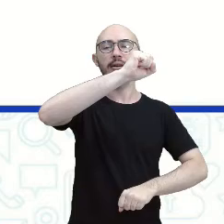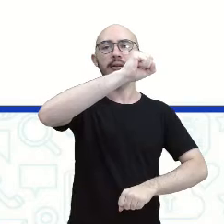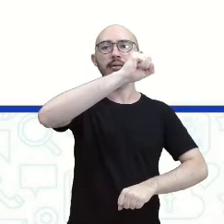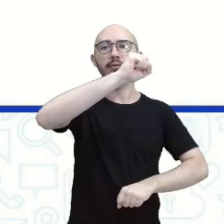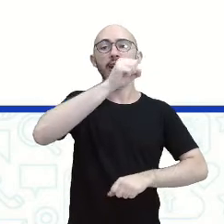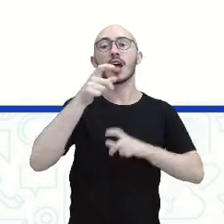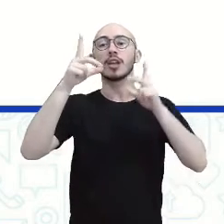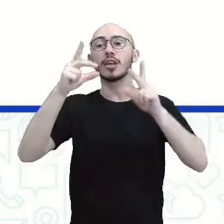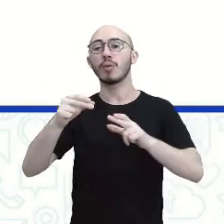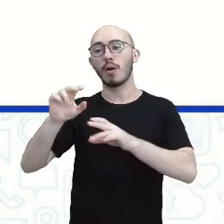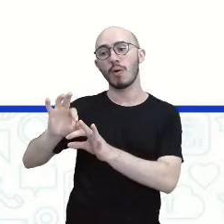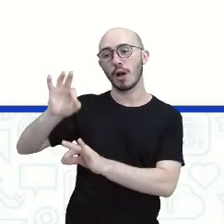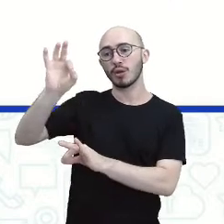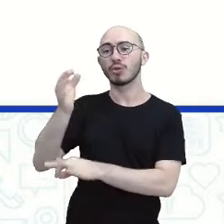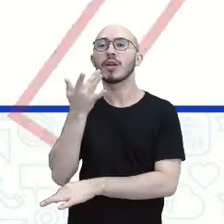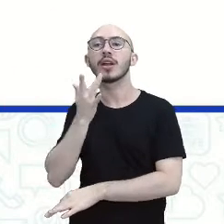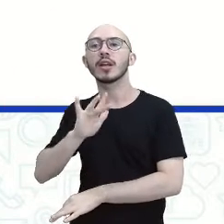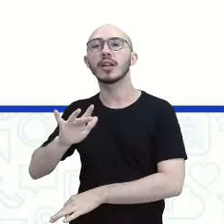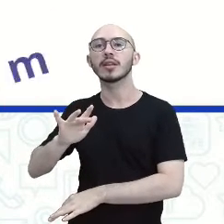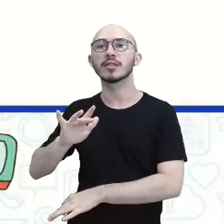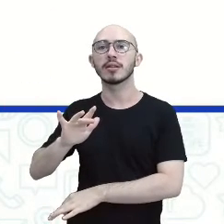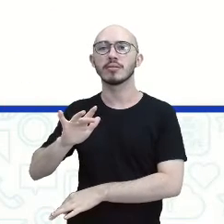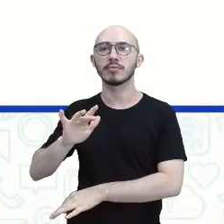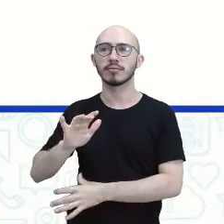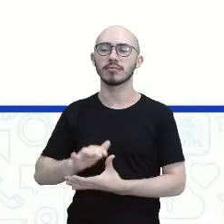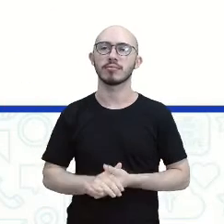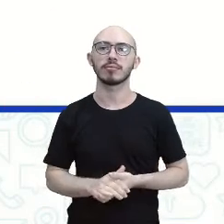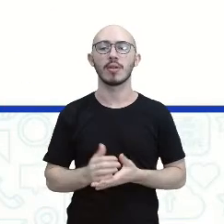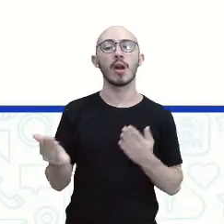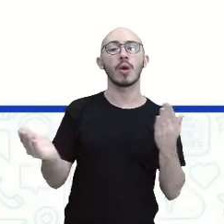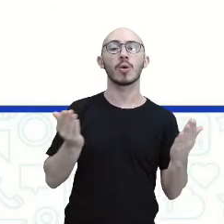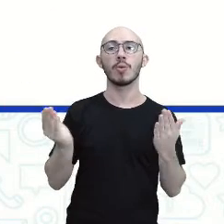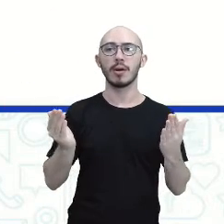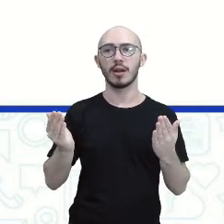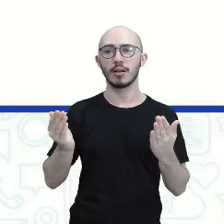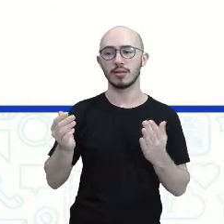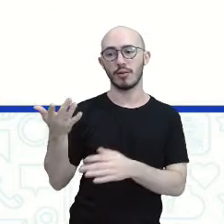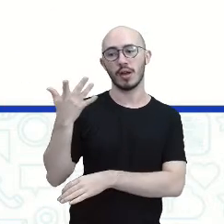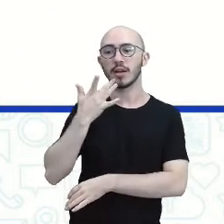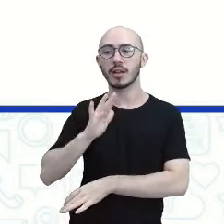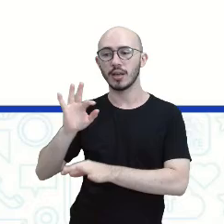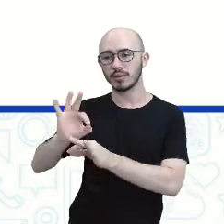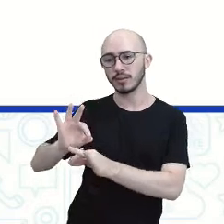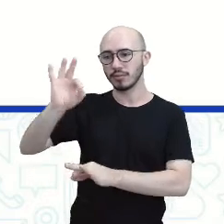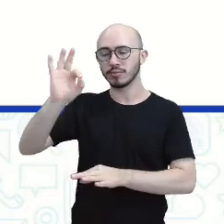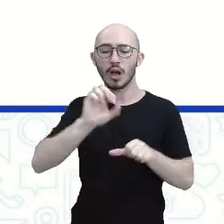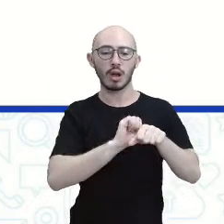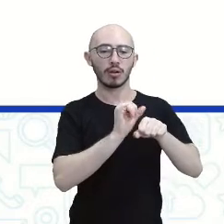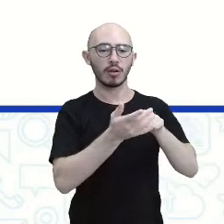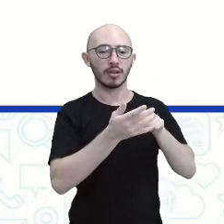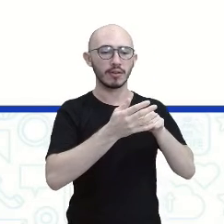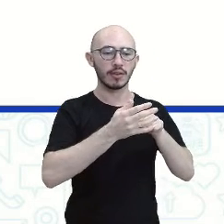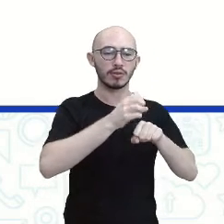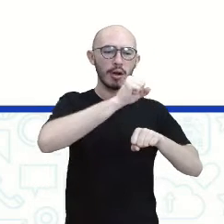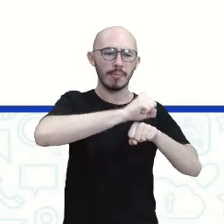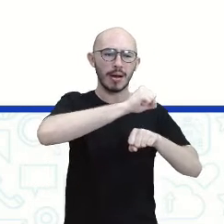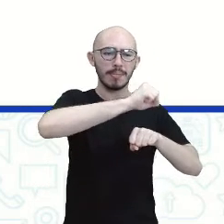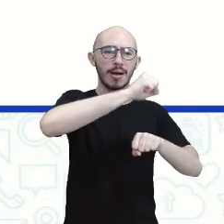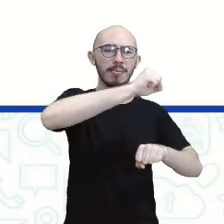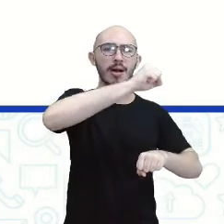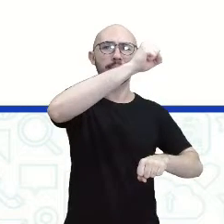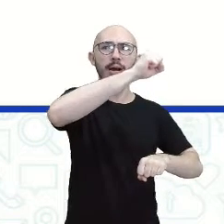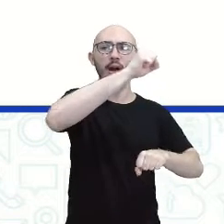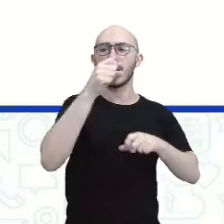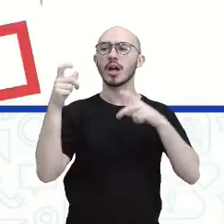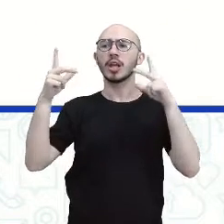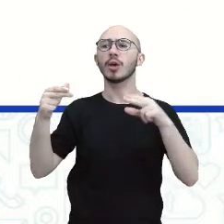altura desse garoto aí? Então, a gente vai tentar observar o seguinte, aquele comprimento do coronavírus, quantas vezes ele vai